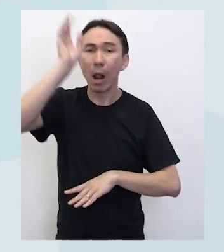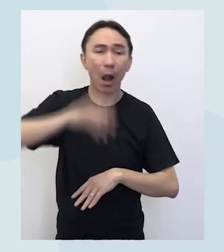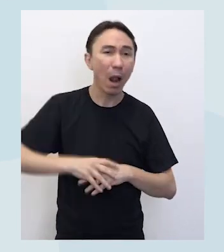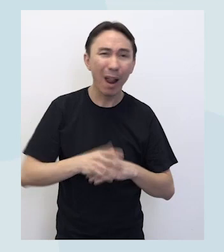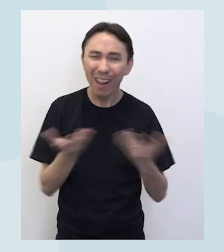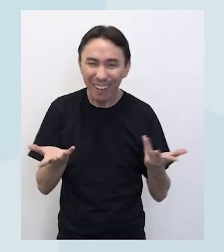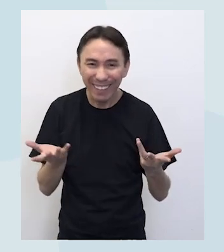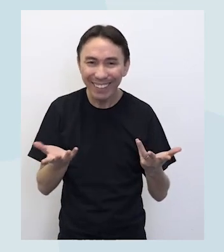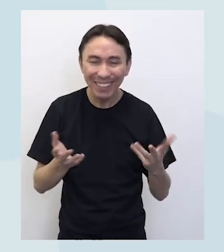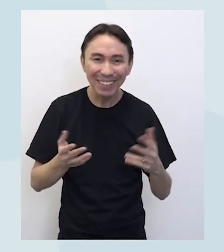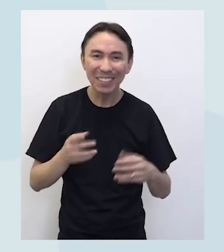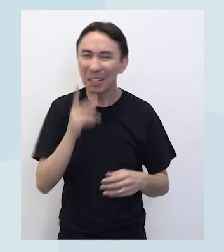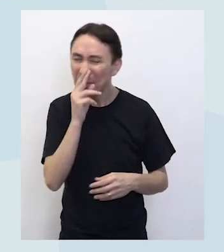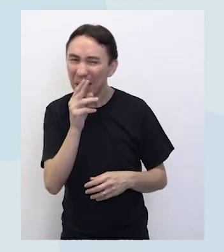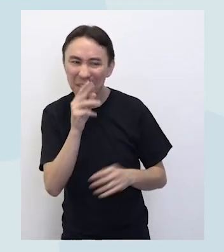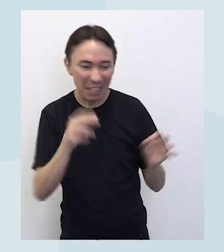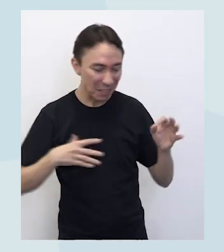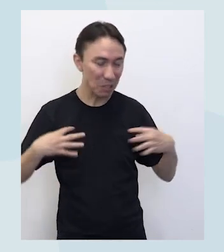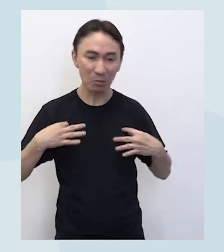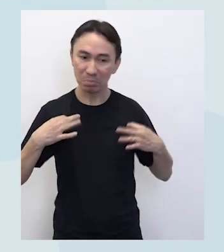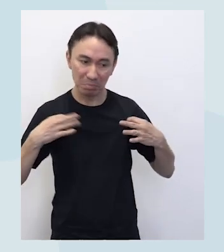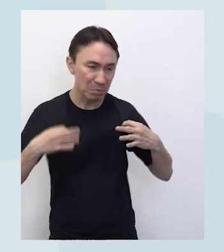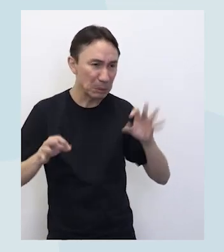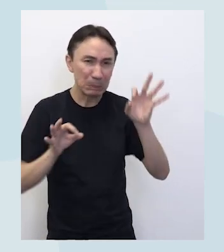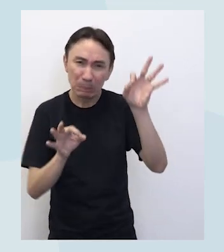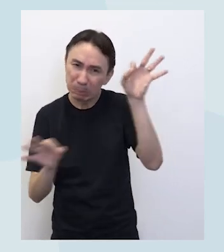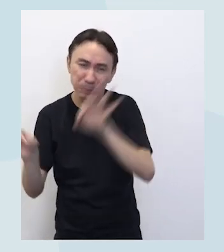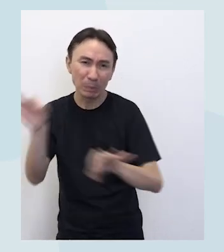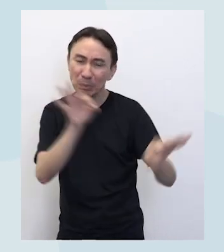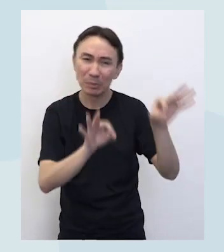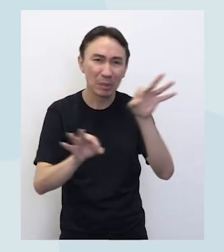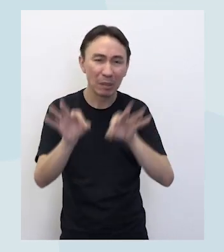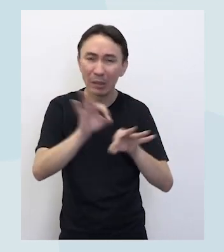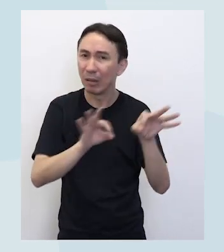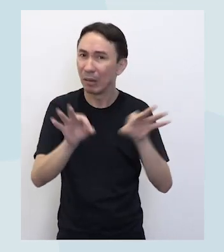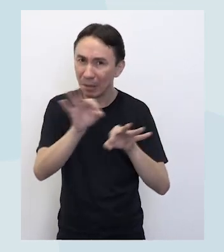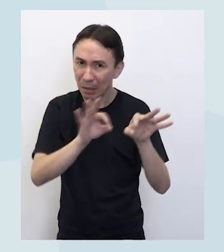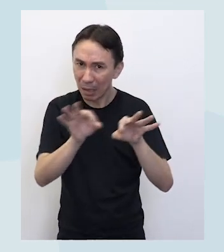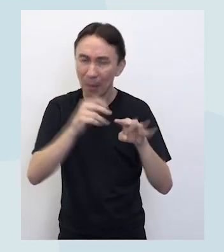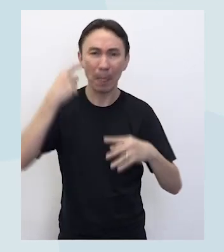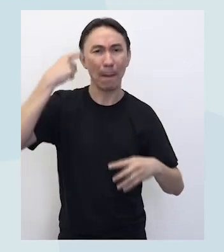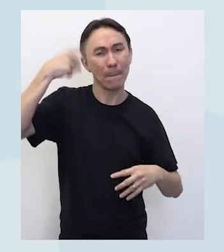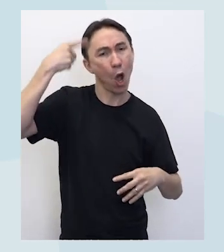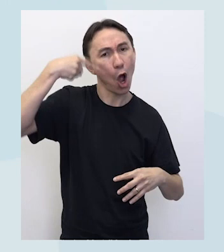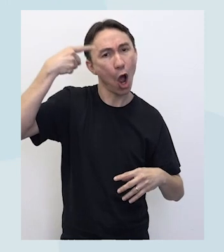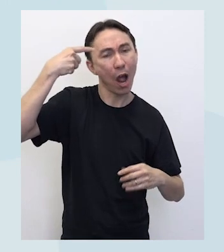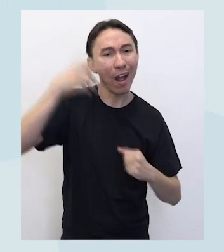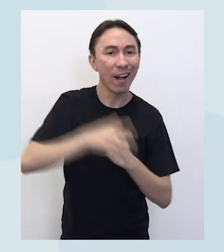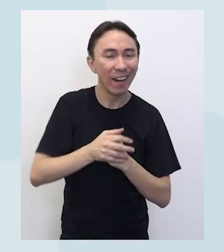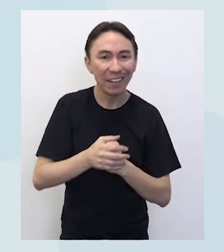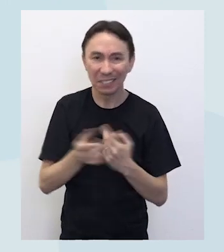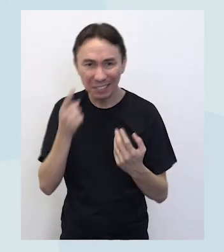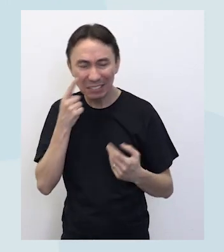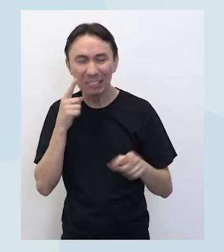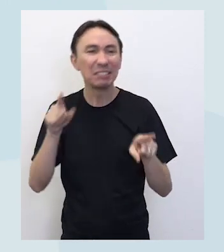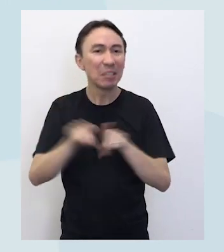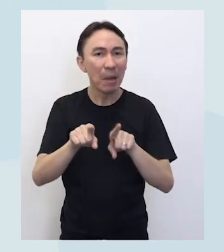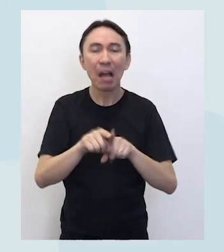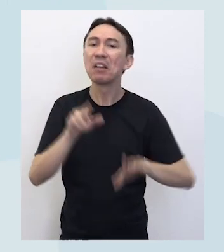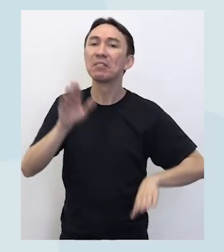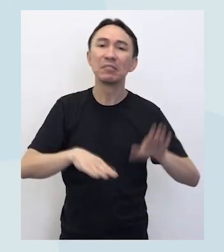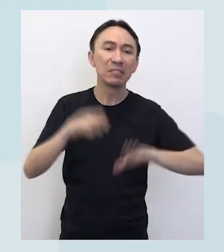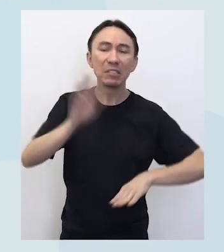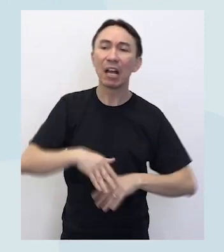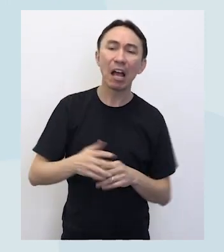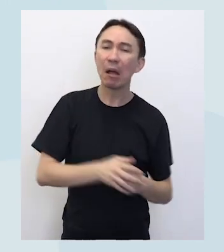maneira totalmente estilizada, né, totalmente artística, né, e totalmente contestadora. Ou seja, às vezes a